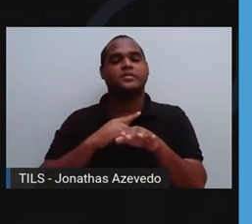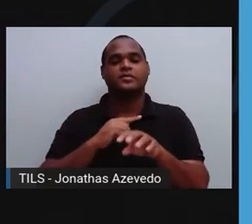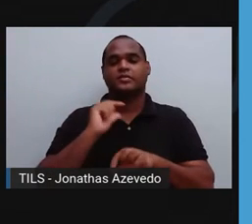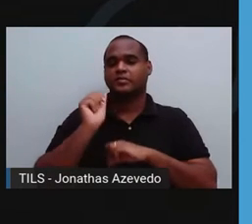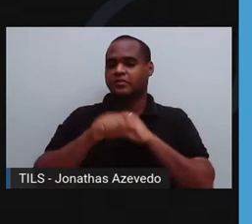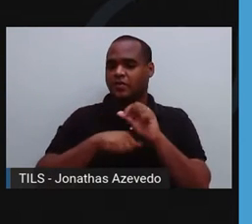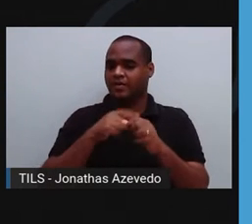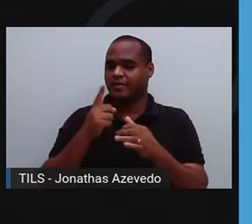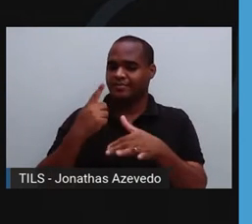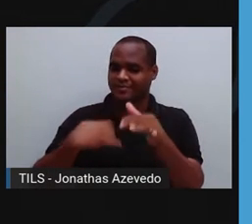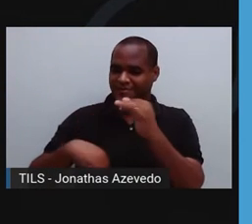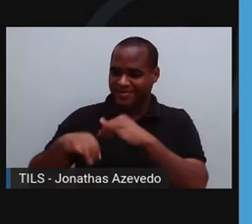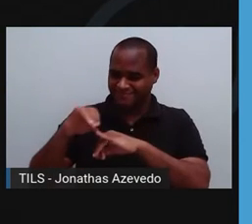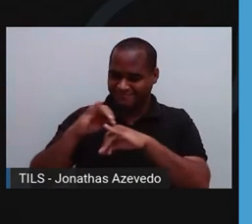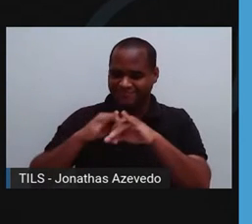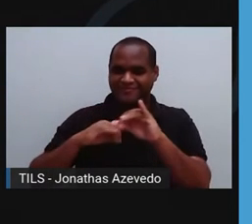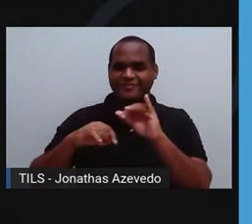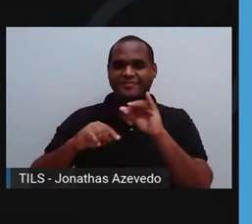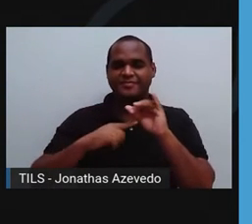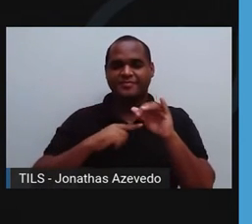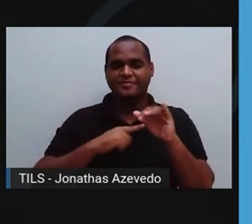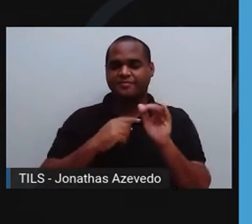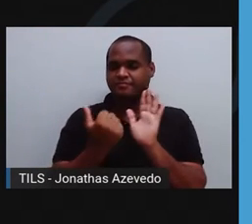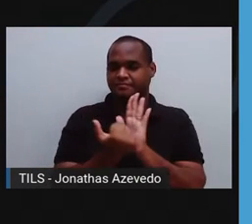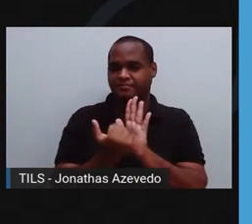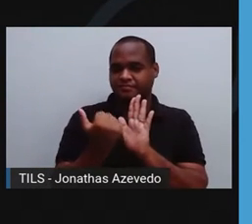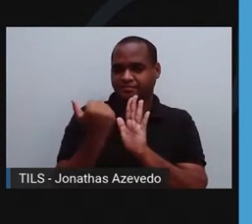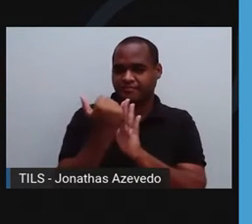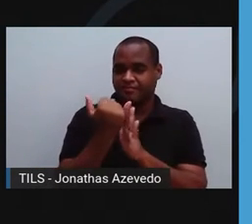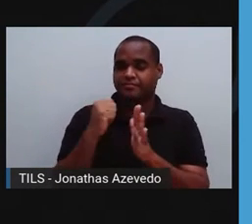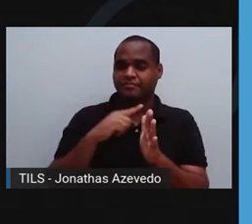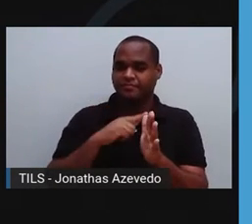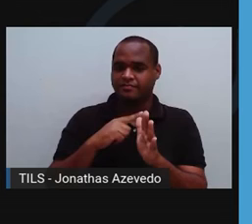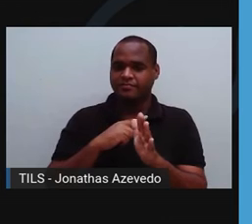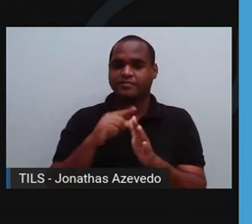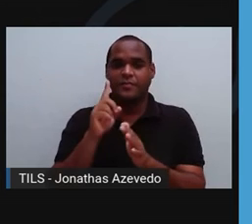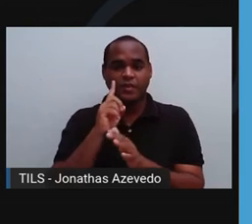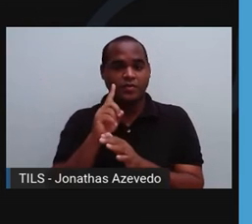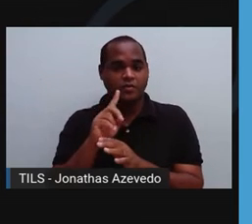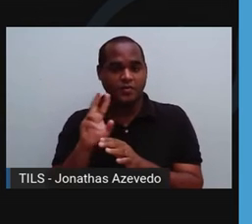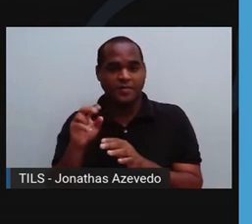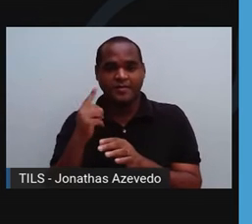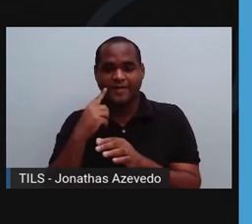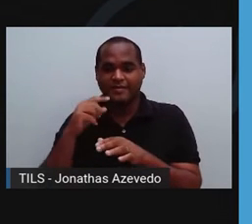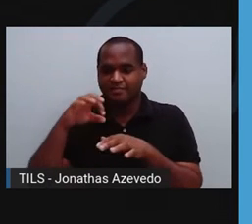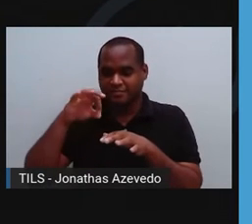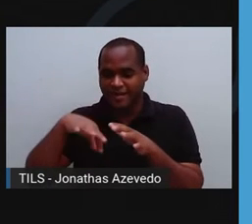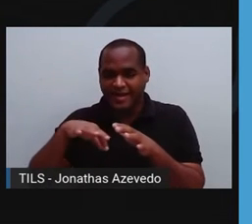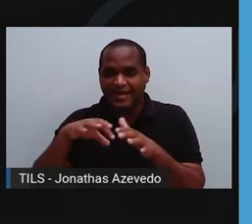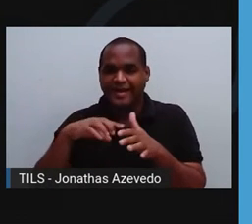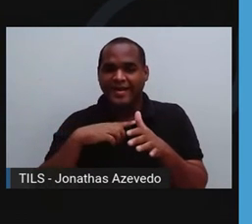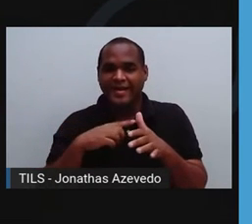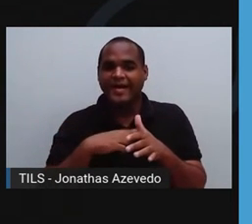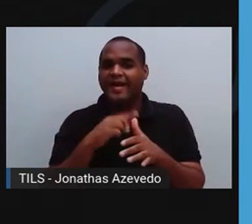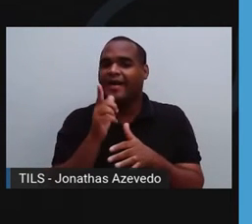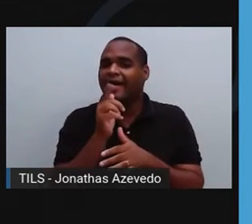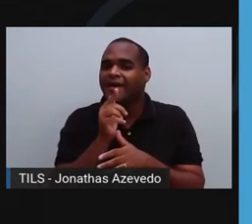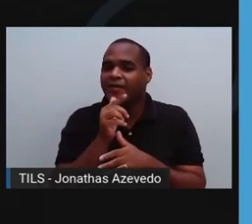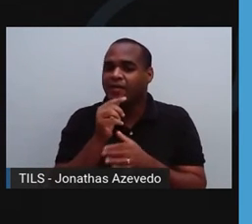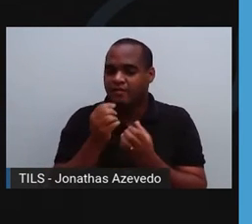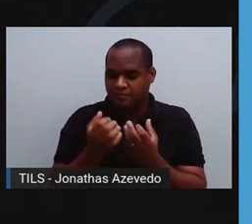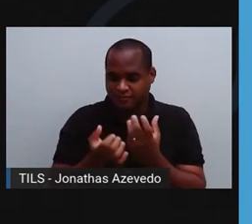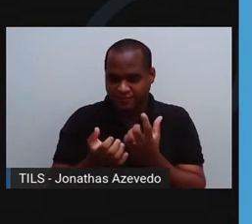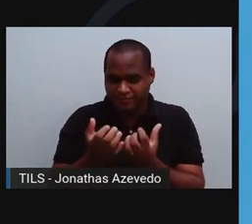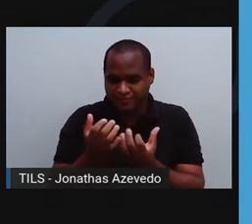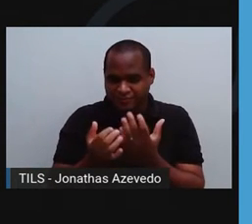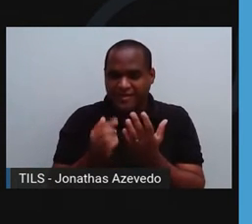novas substâncias. A adição de um comprimido efervescente em água promove a formação de gás carbônico devido a